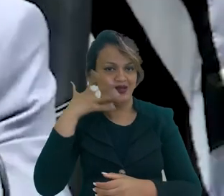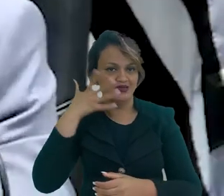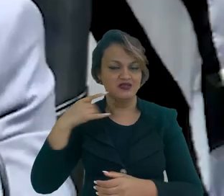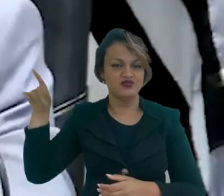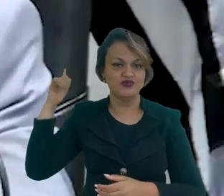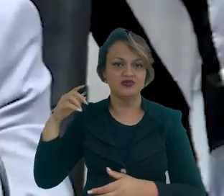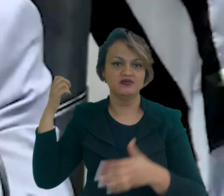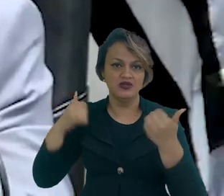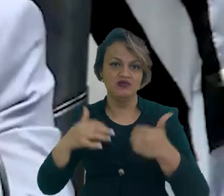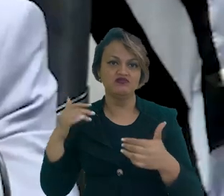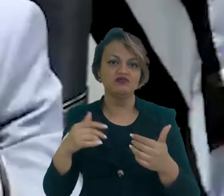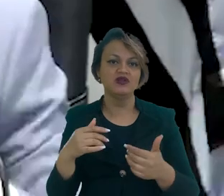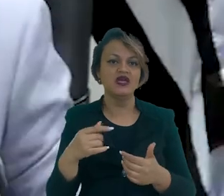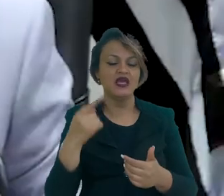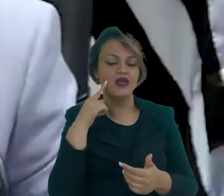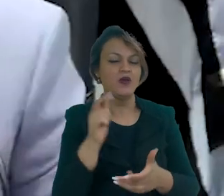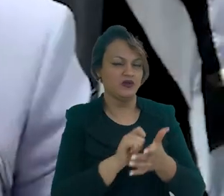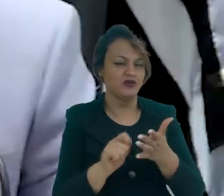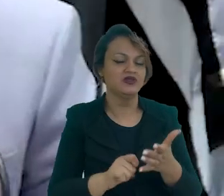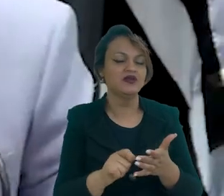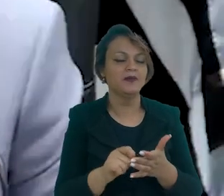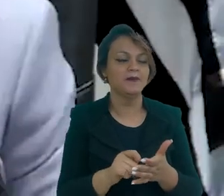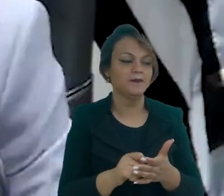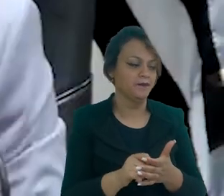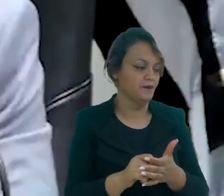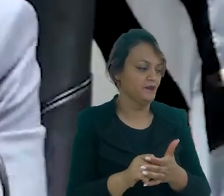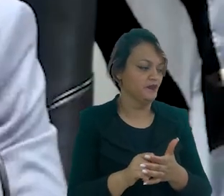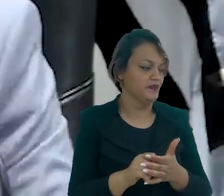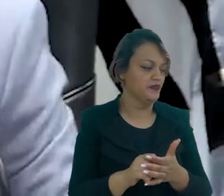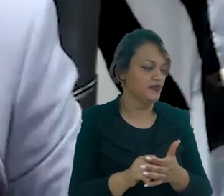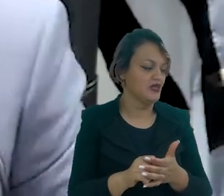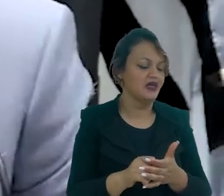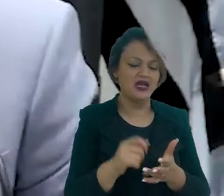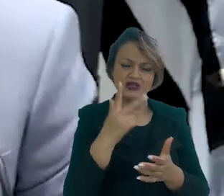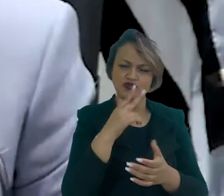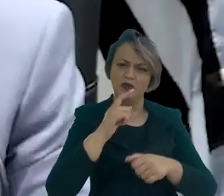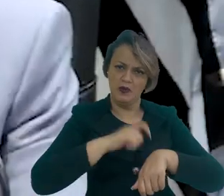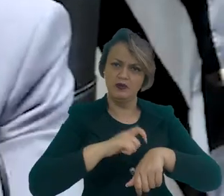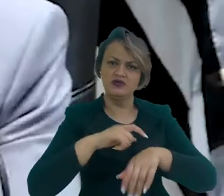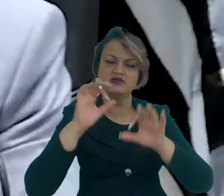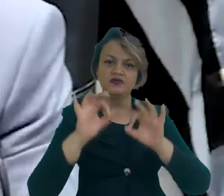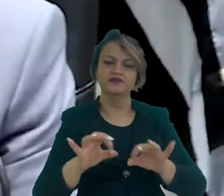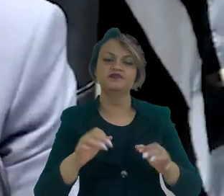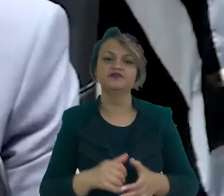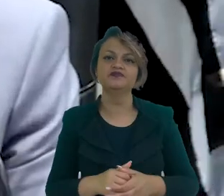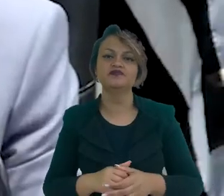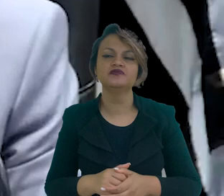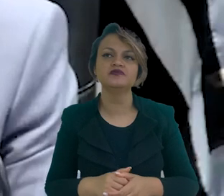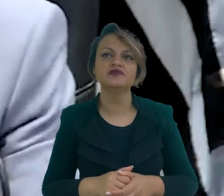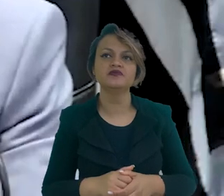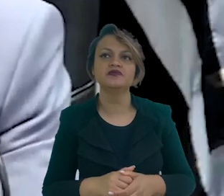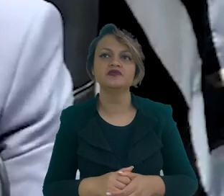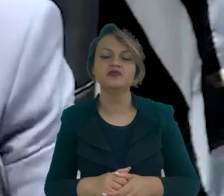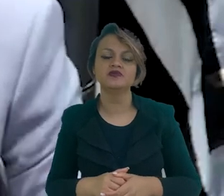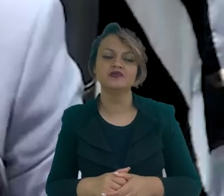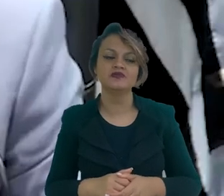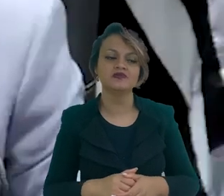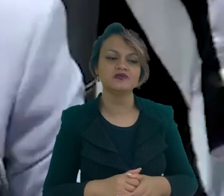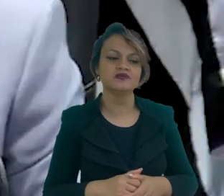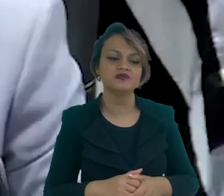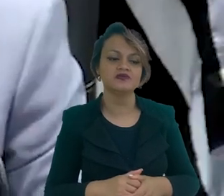e aqui eu gostaria de voltar no ponto da professora Rosa é fiz a marcação aqui eu acho que é o momento